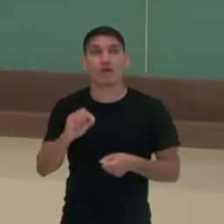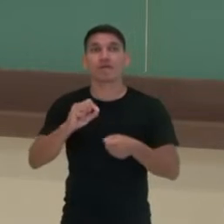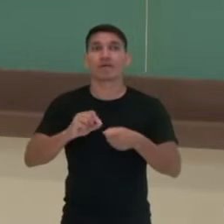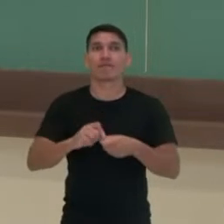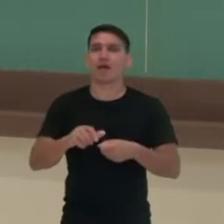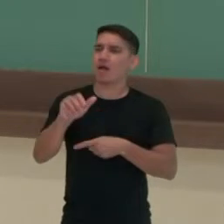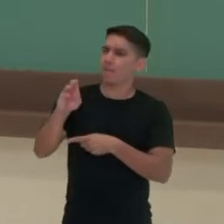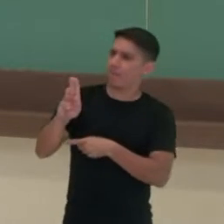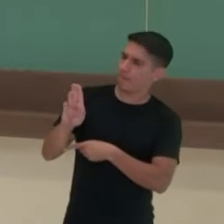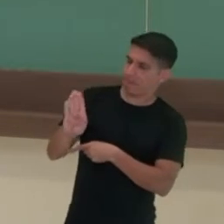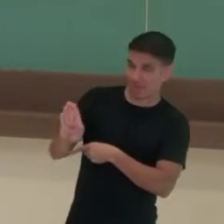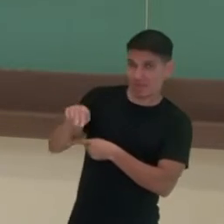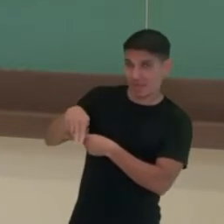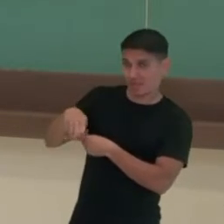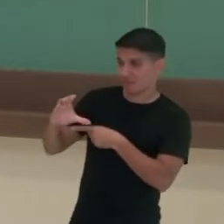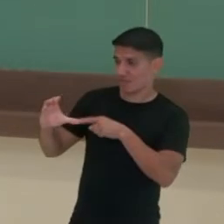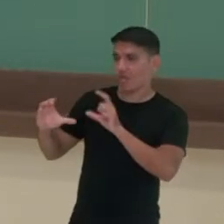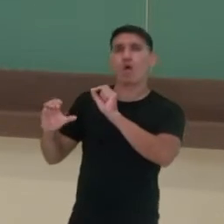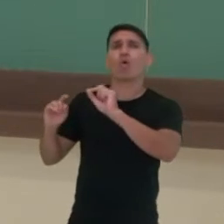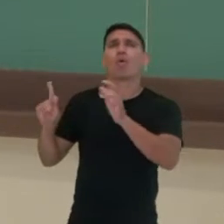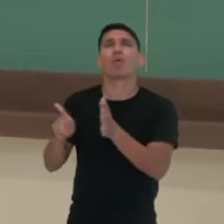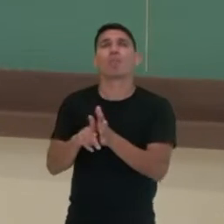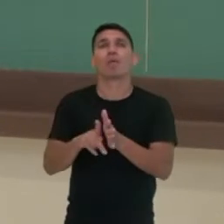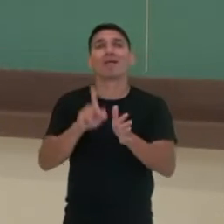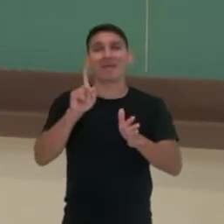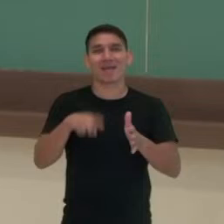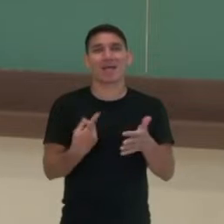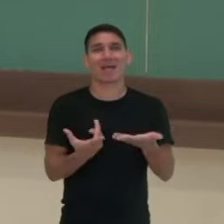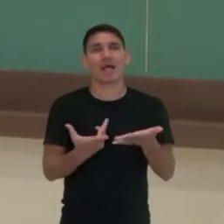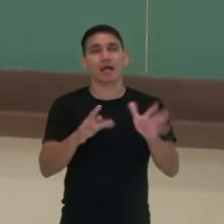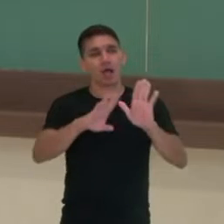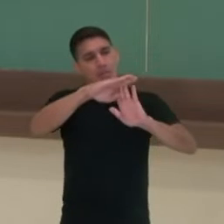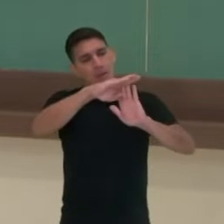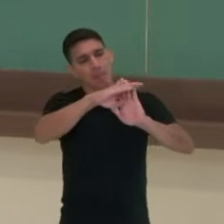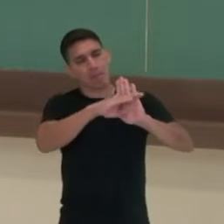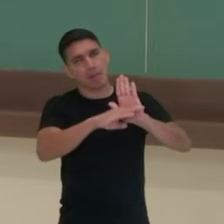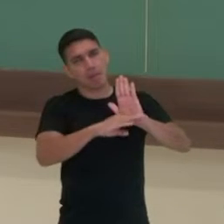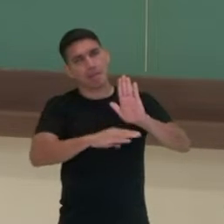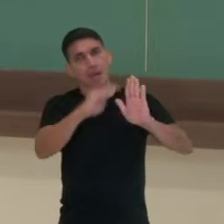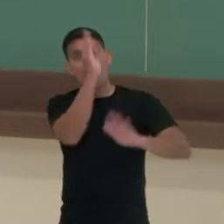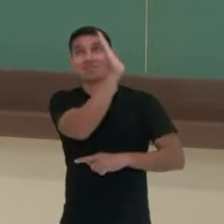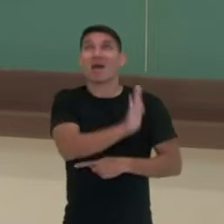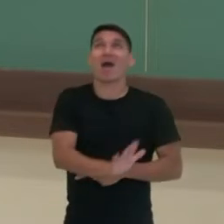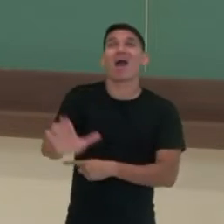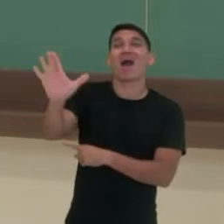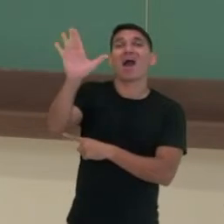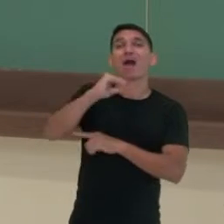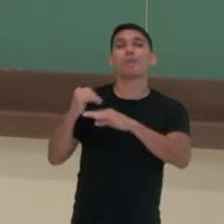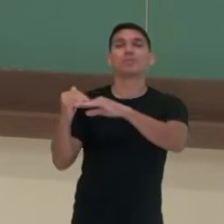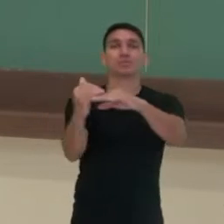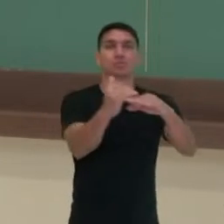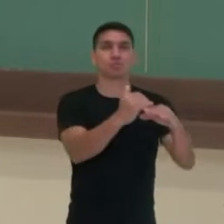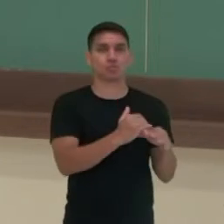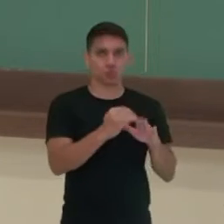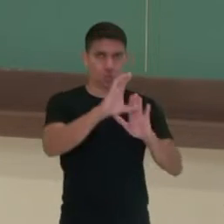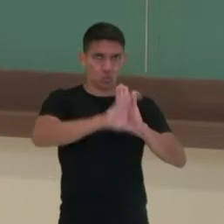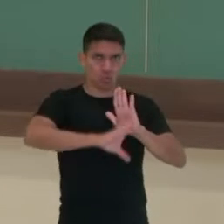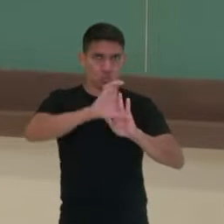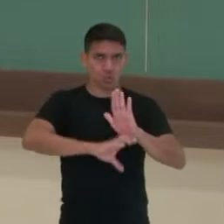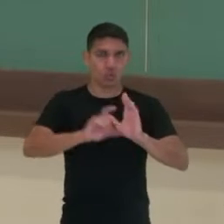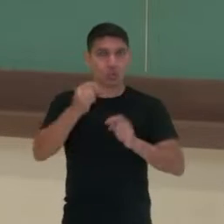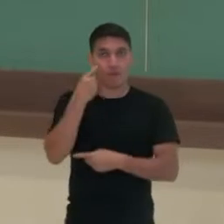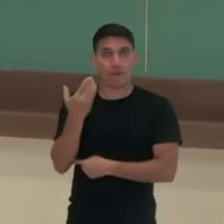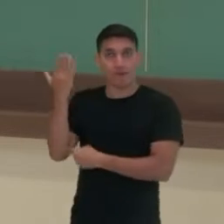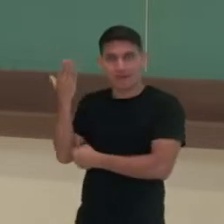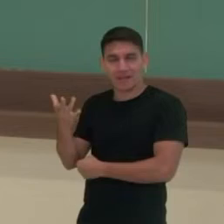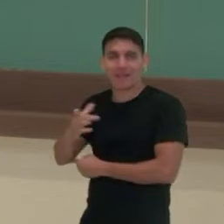o que é a BNCC? É a Base Nacional Comum Curricular, tá? Então, na Base Nacional Comum Curricular,